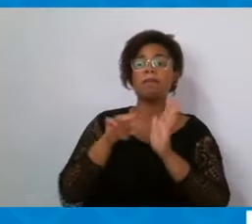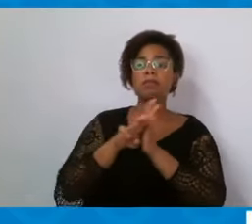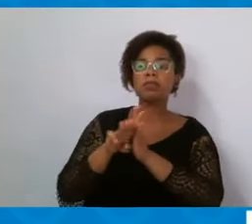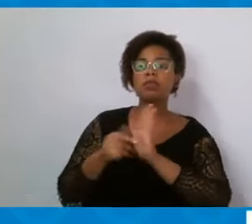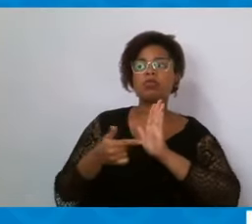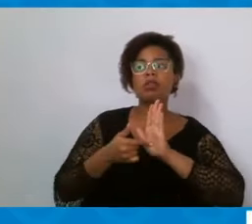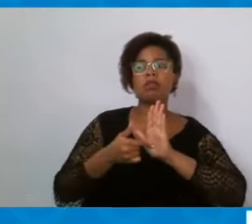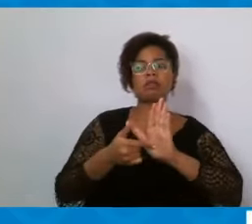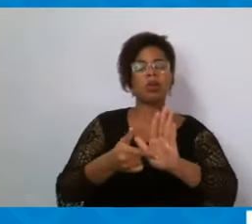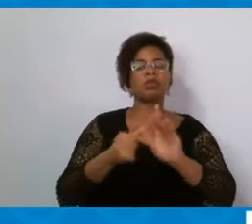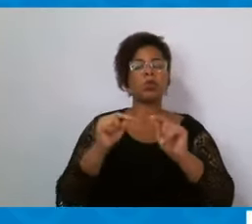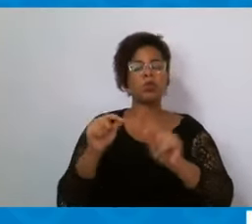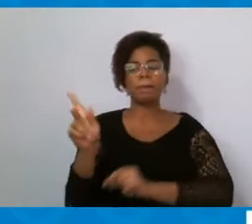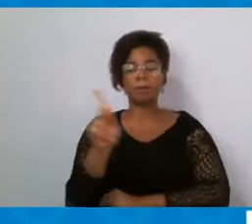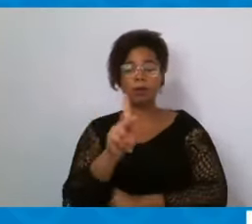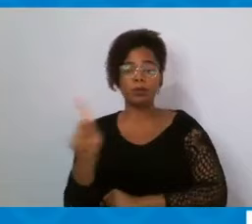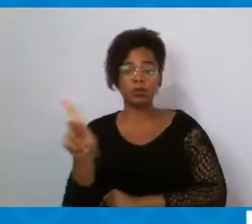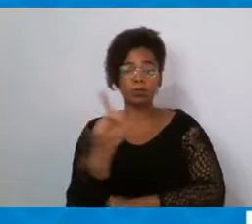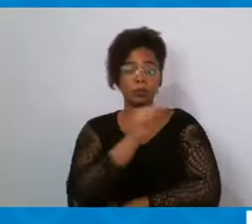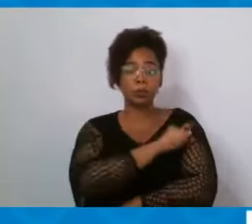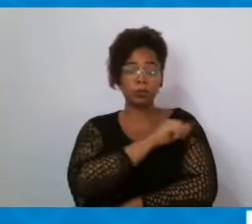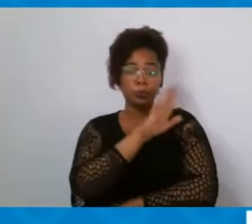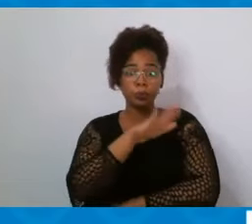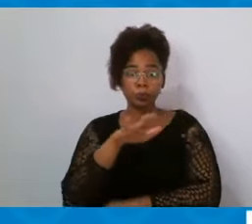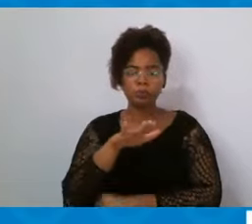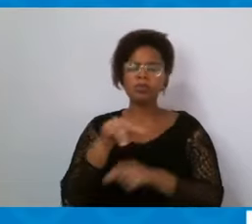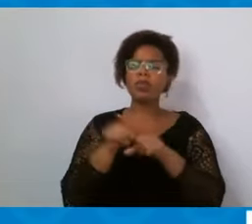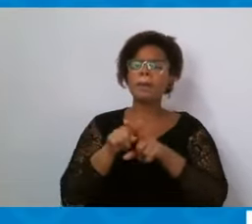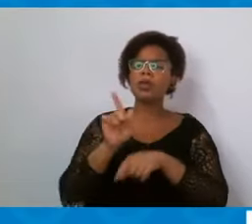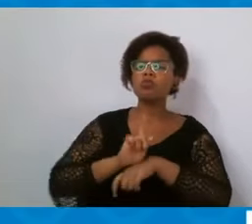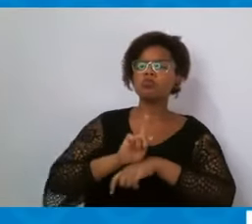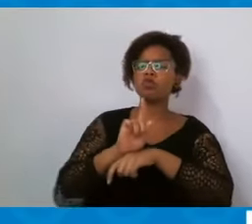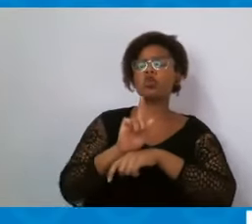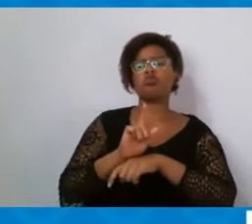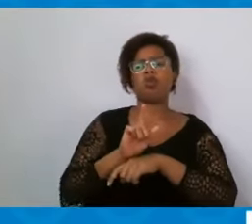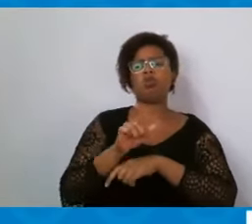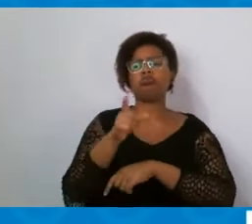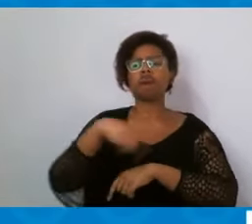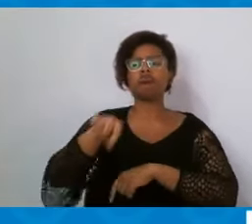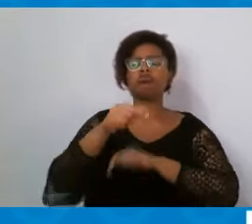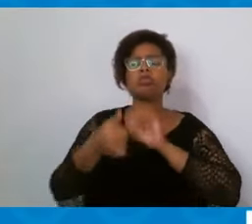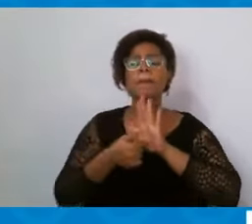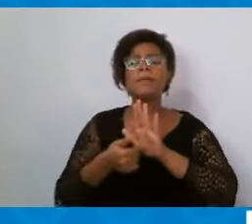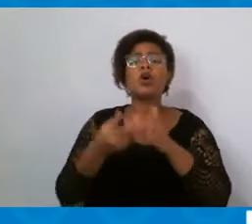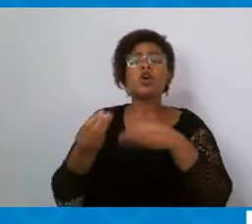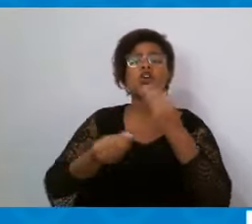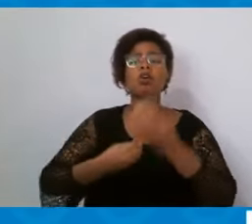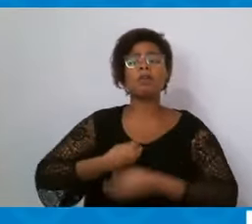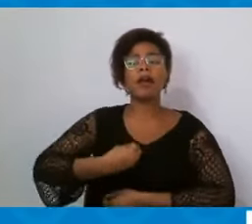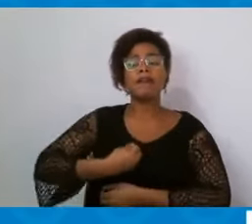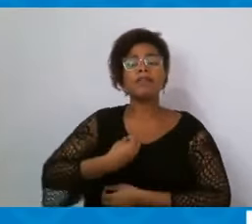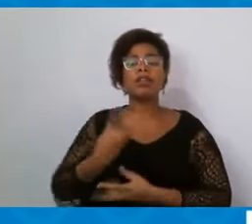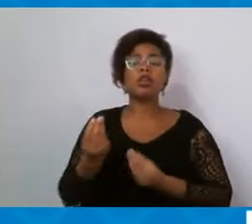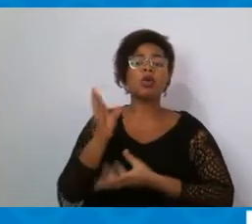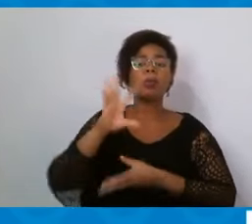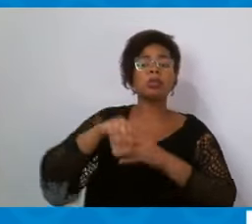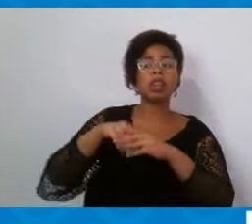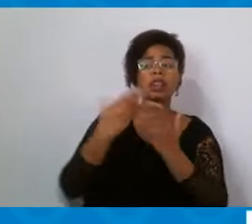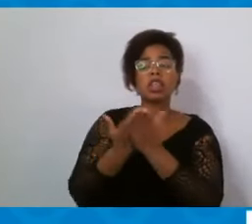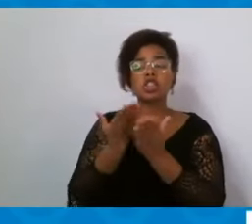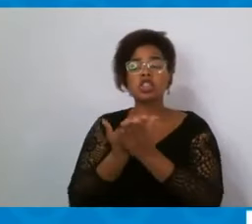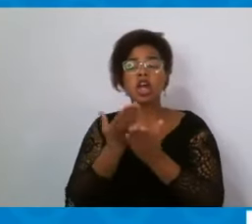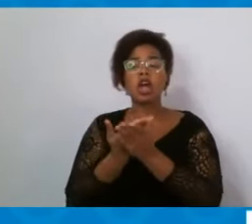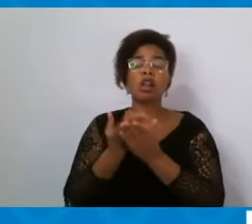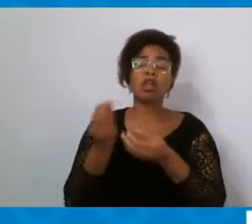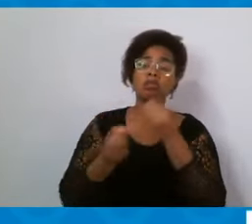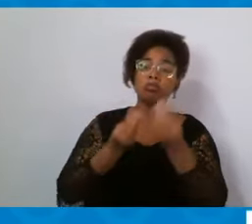e para os educadores, também para os gestores, sua vida escolar. Então, acho que é isso que a gente quer, né? Os futuros vencedores